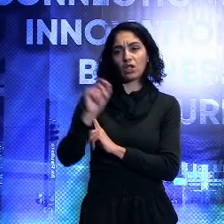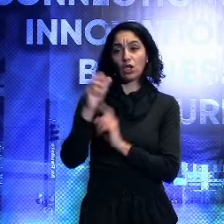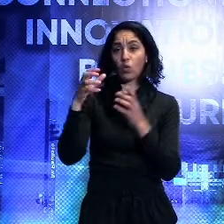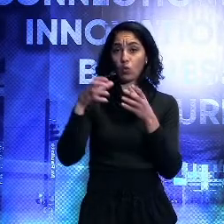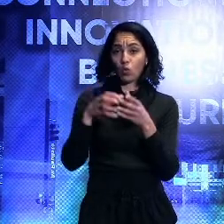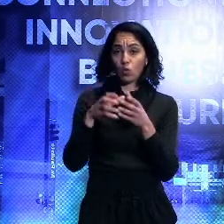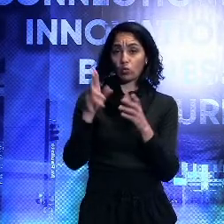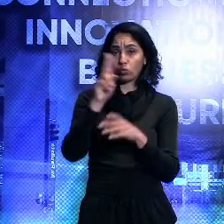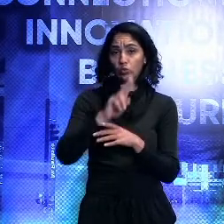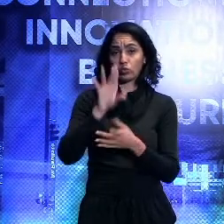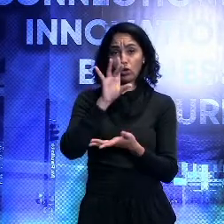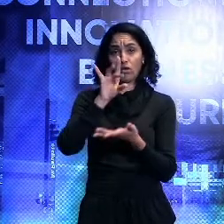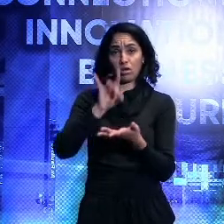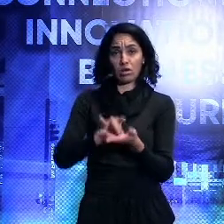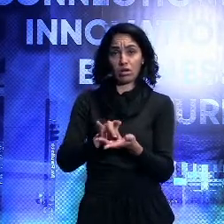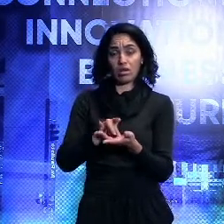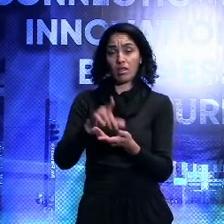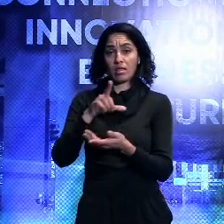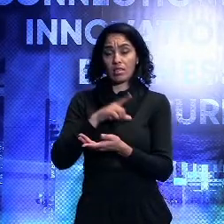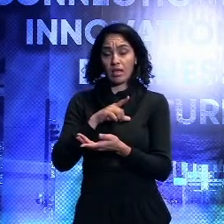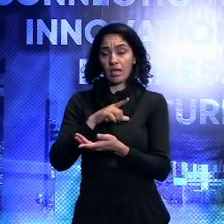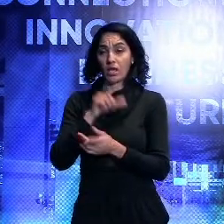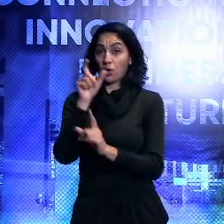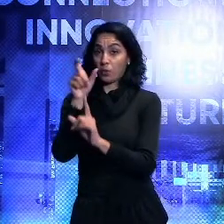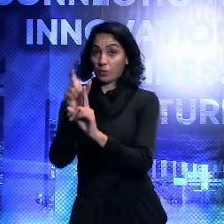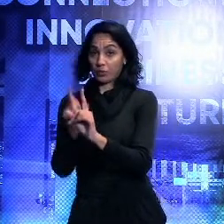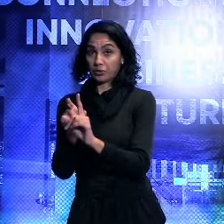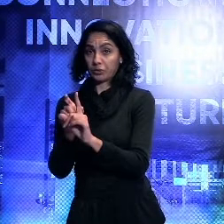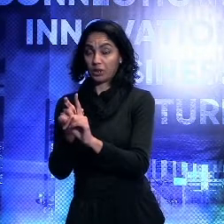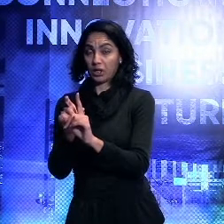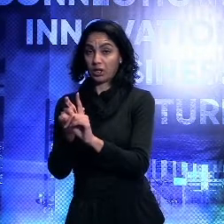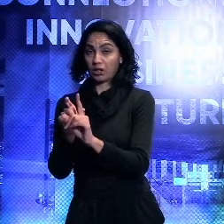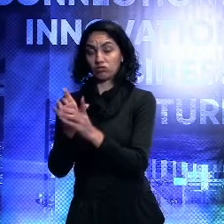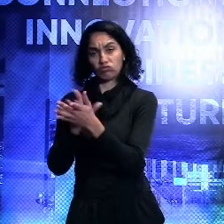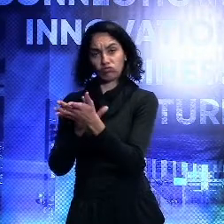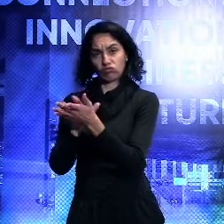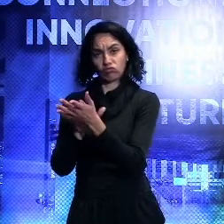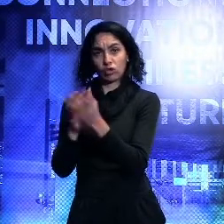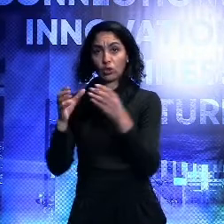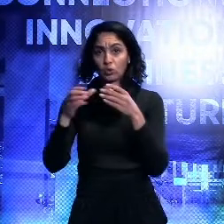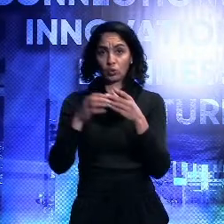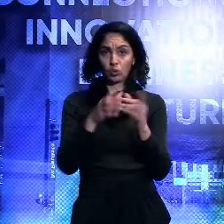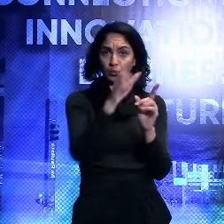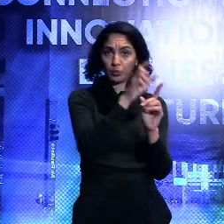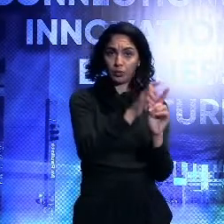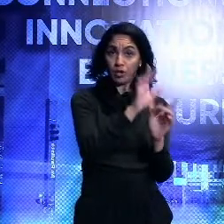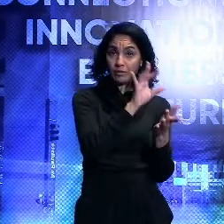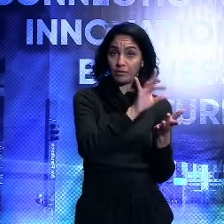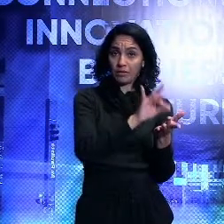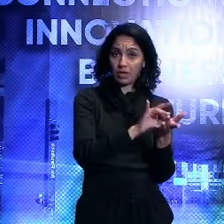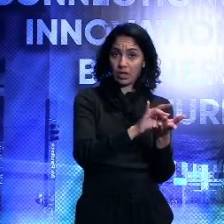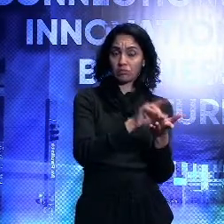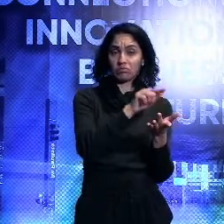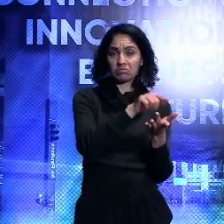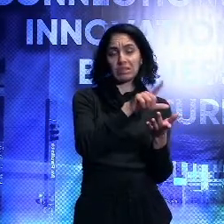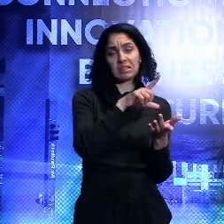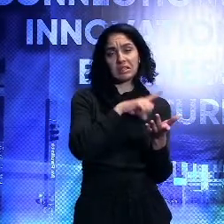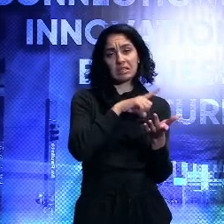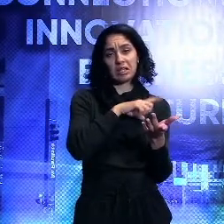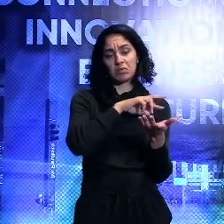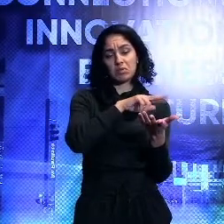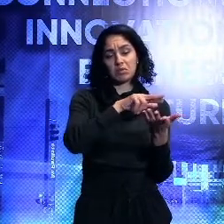importantes aqui. O personagem fictício, o representar e o grupo de usuários reais, trazendo as suas necessidades, as suas dores, as suas